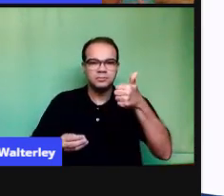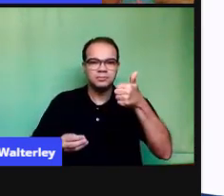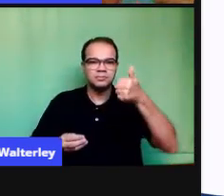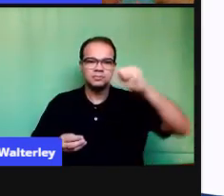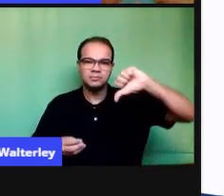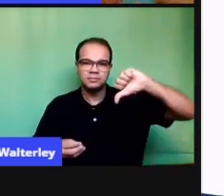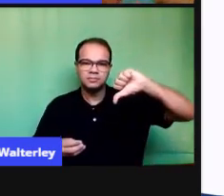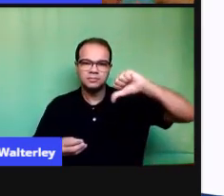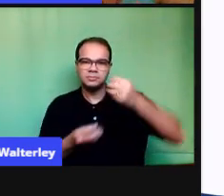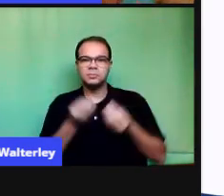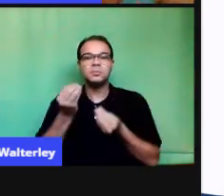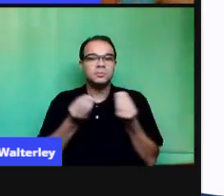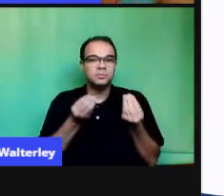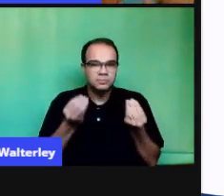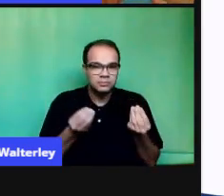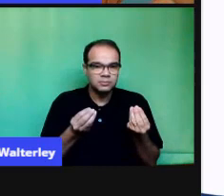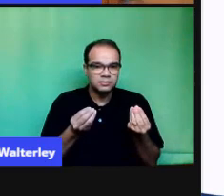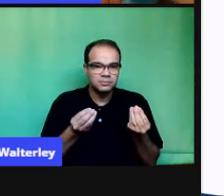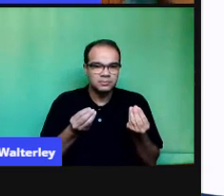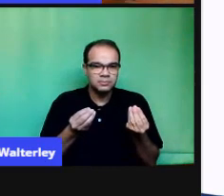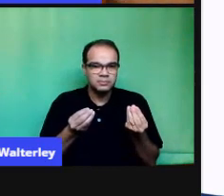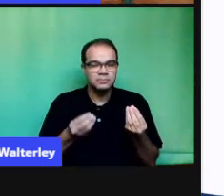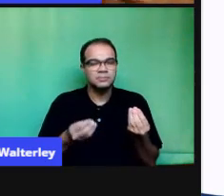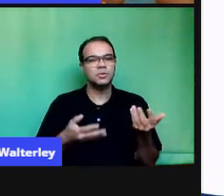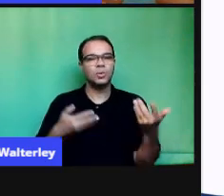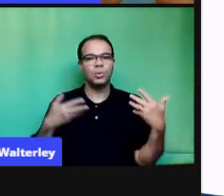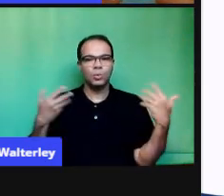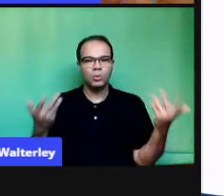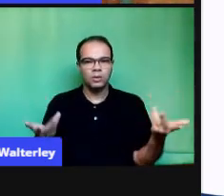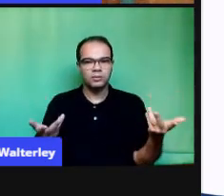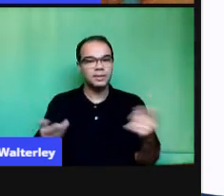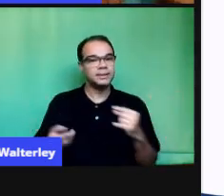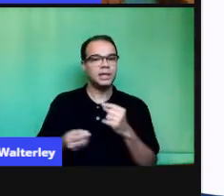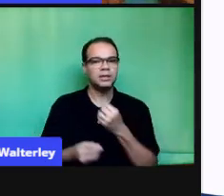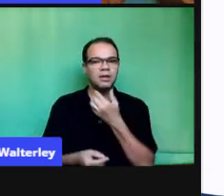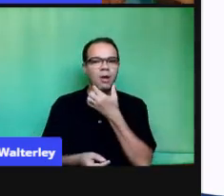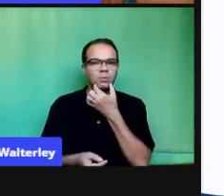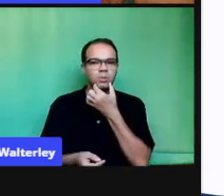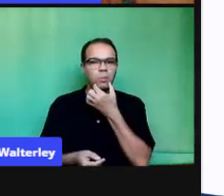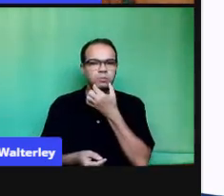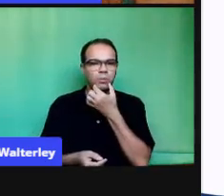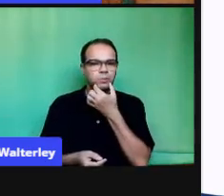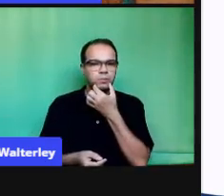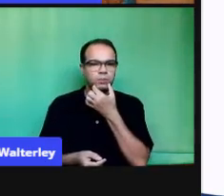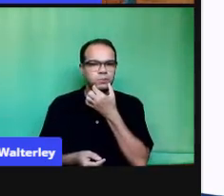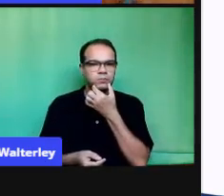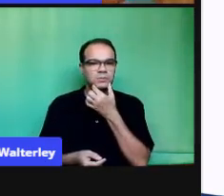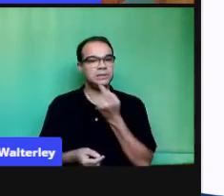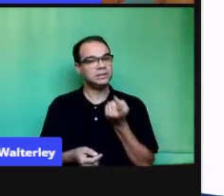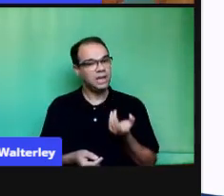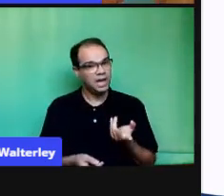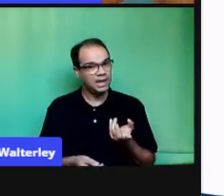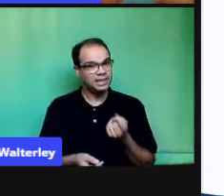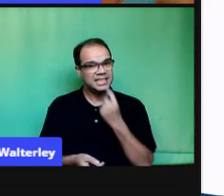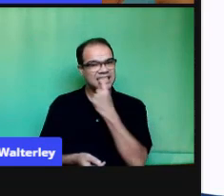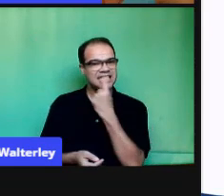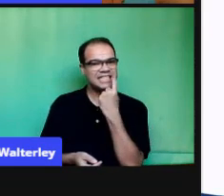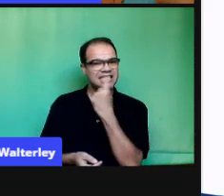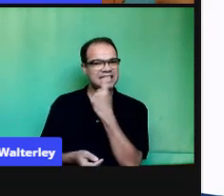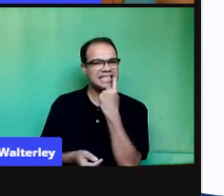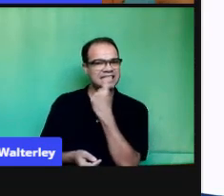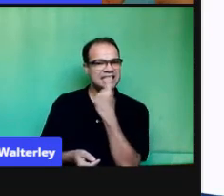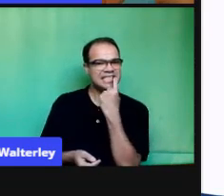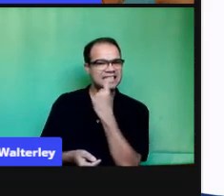de movimentos que são importantes, como mastigação, limpar os dentes, né? Que a gente tem, os